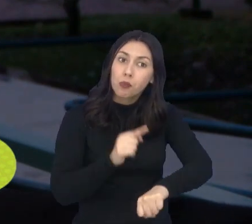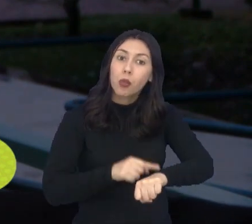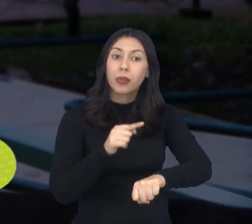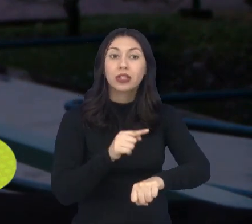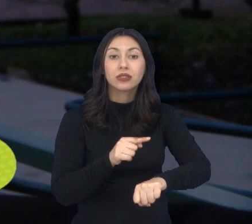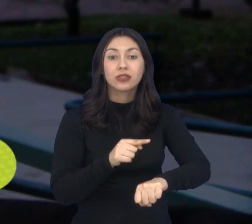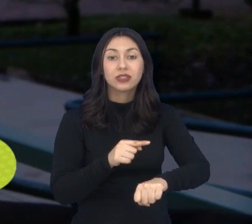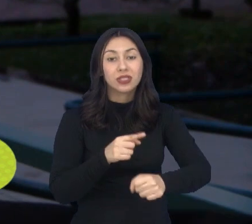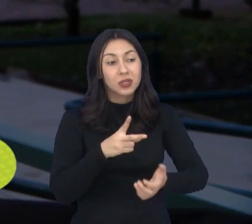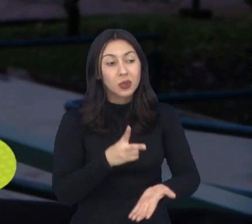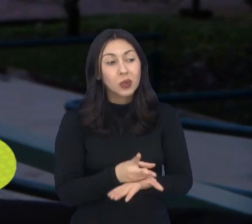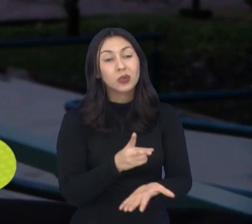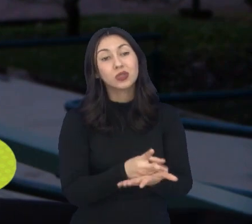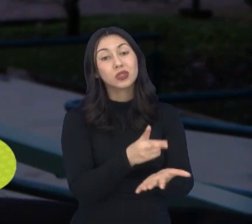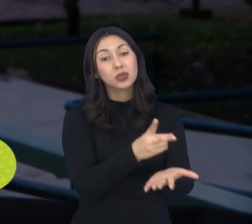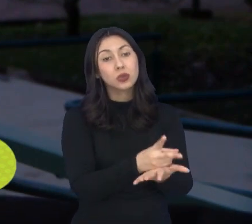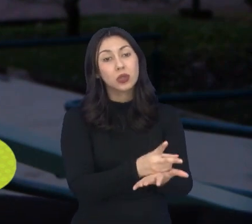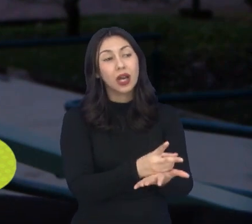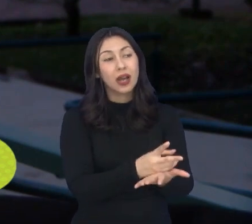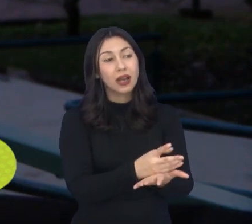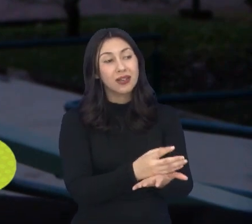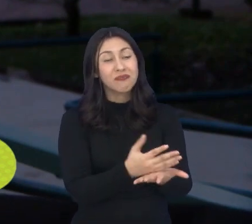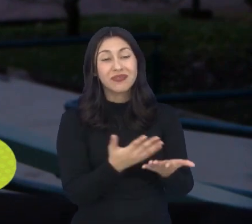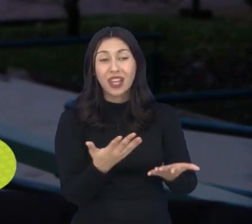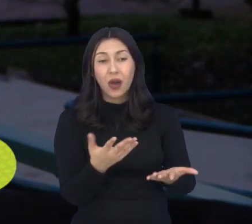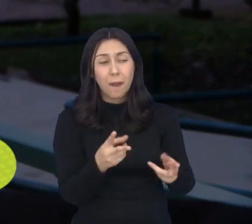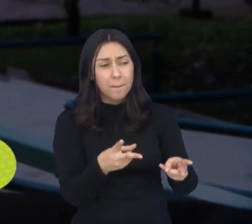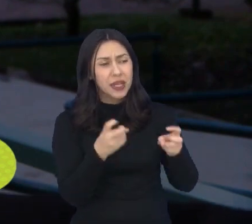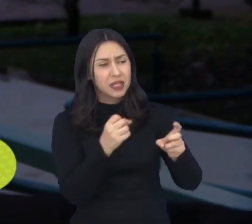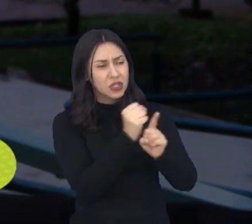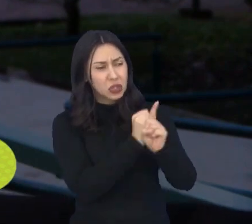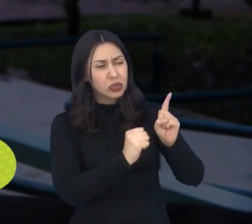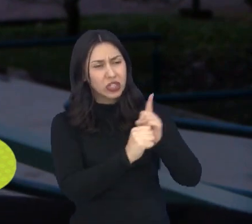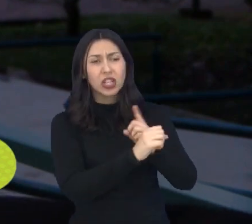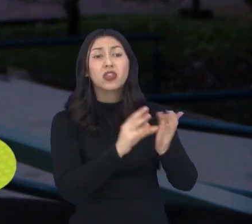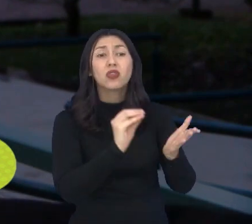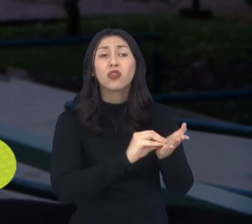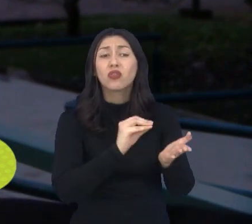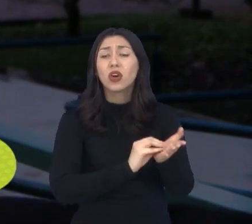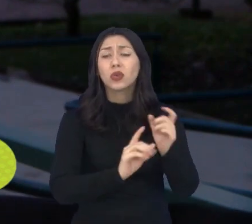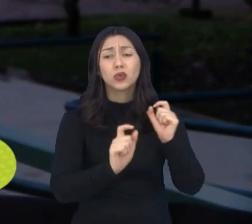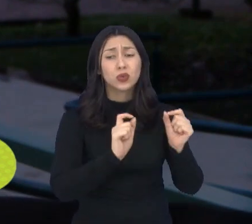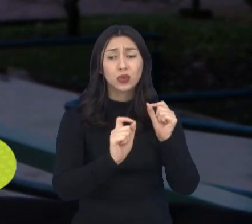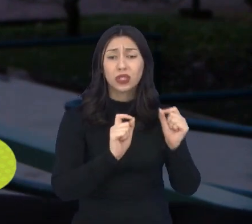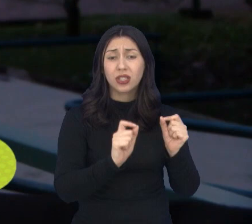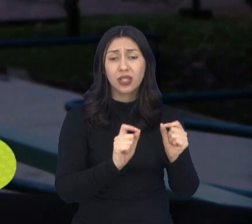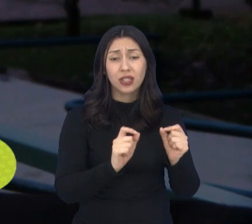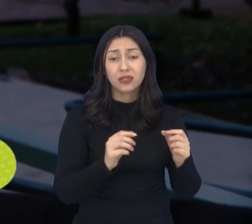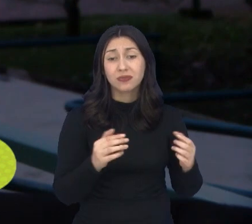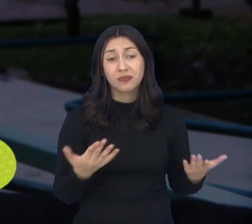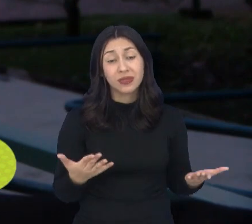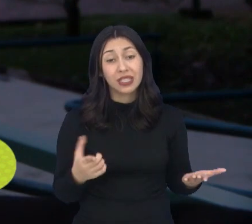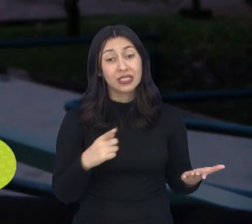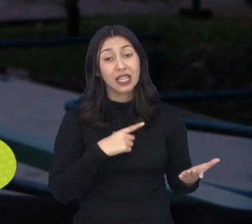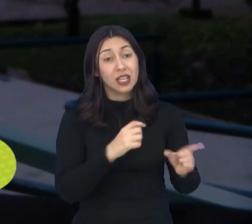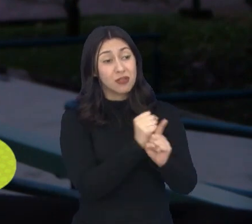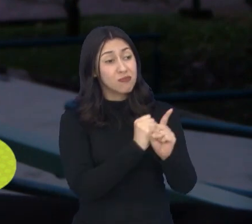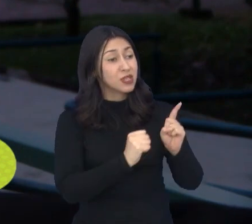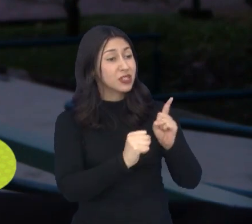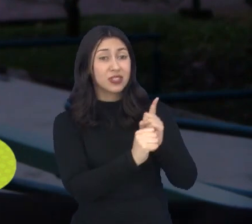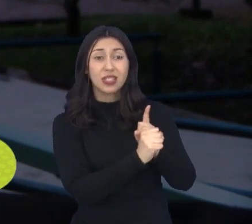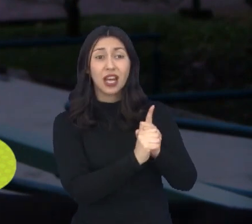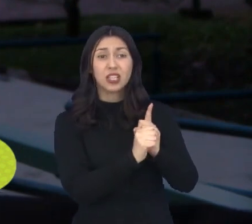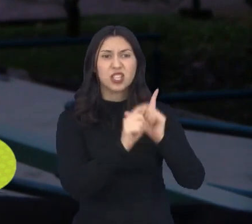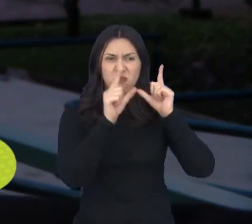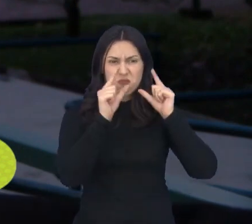com as permanências. O que falta numa sociedade estrutural como a nossa, que a gente tem uma sociedade do patriarcado,